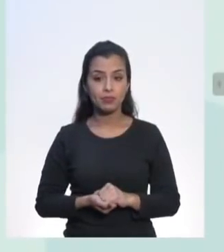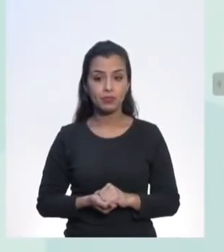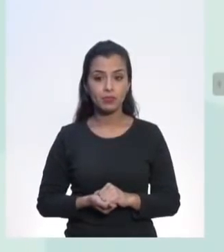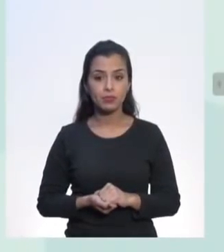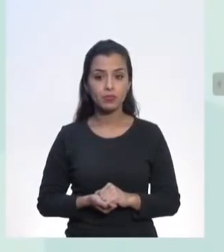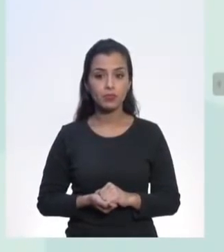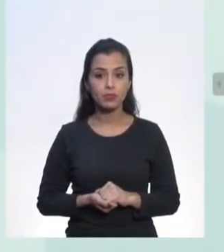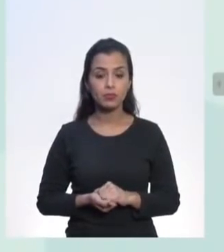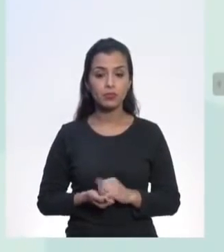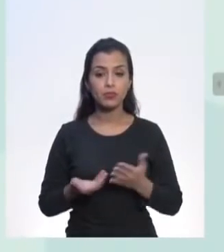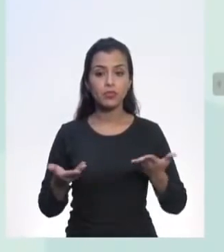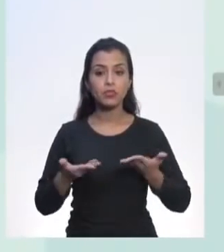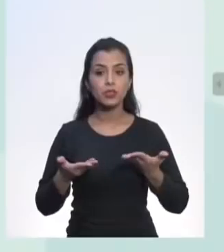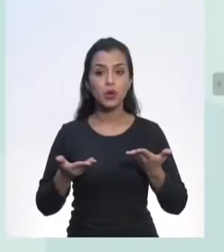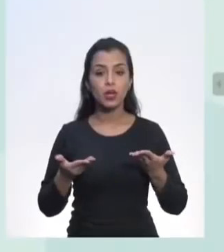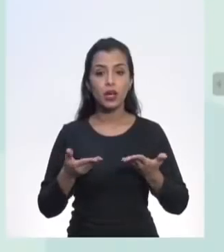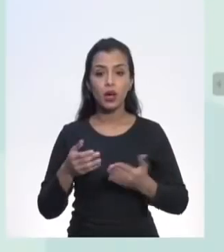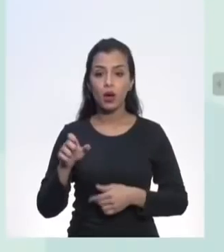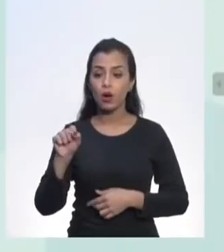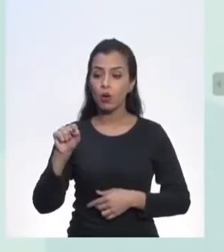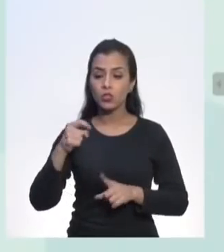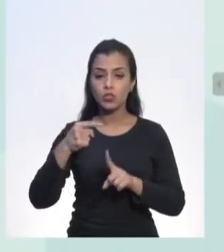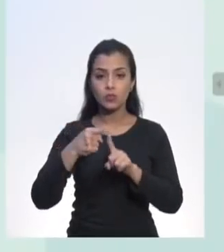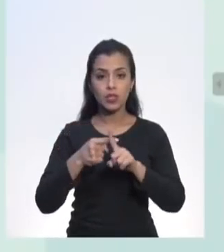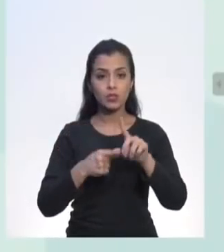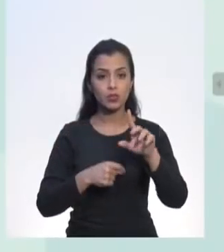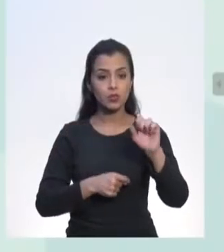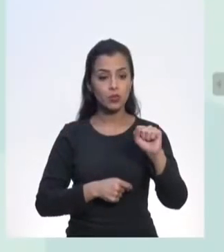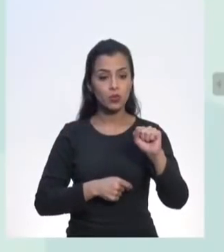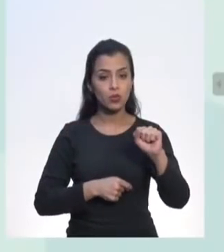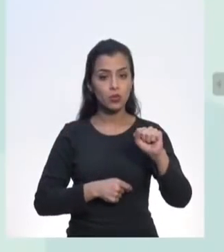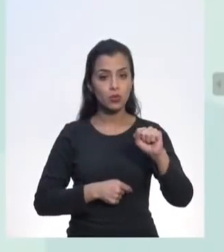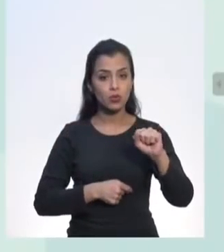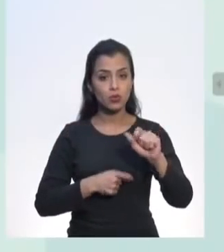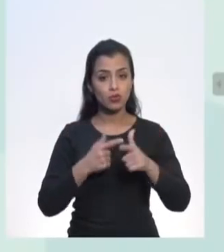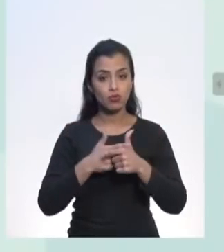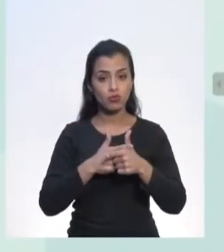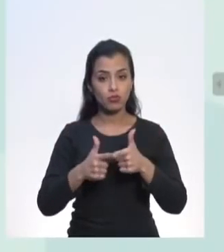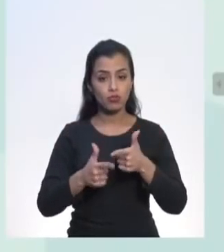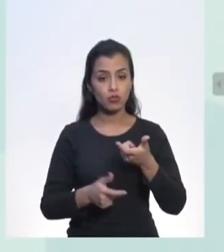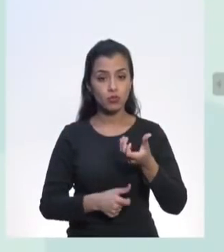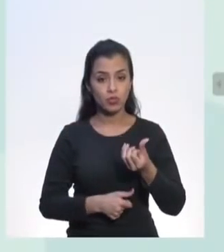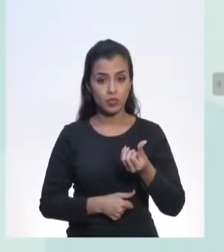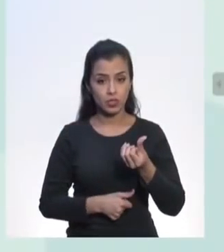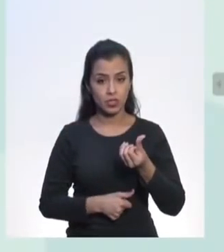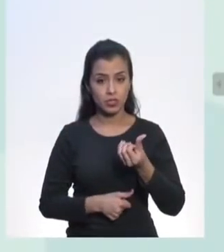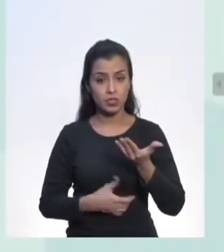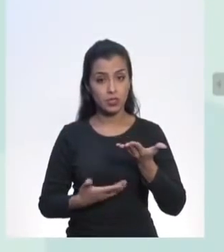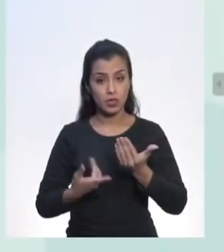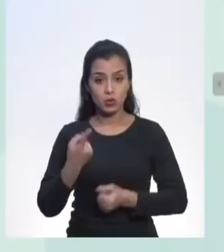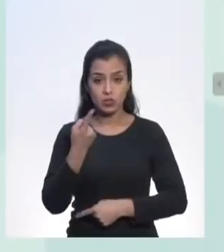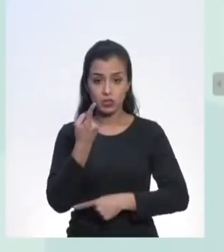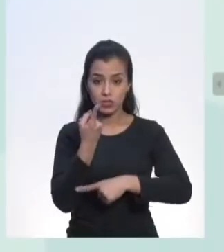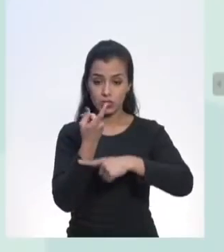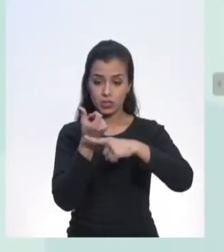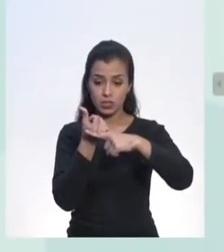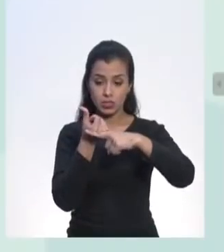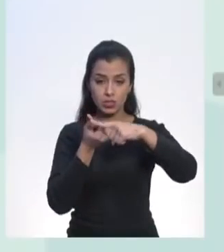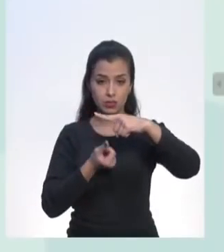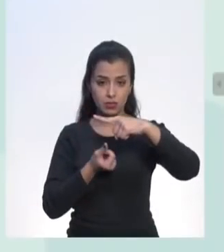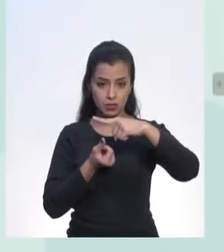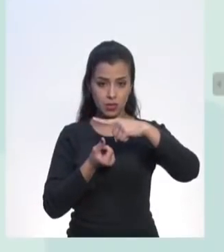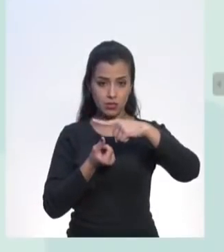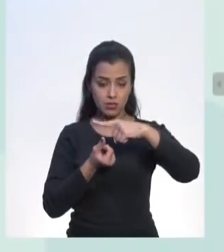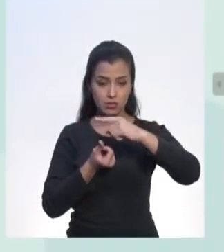mais 8 dividido por 6. 8 mais 8 é 16 dividido por 6. E aqui